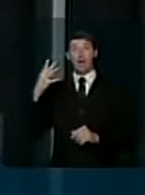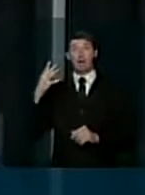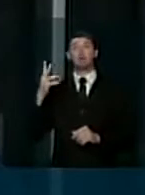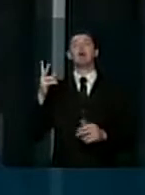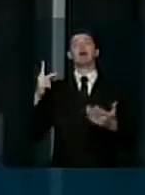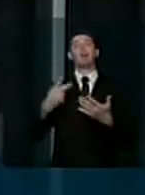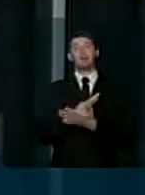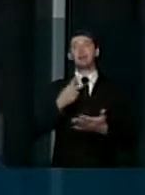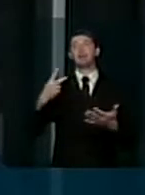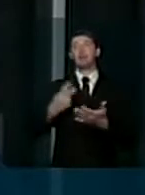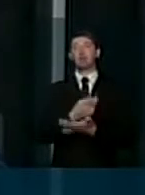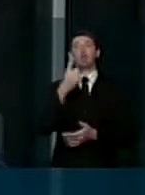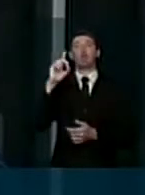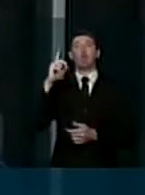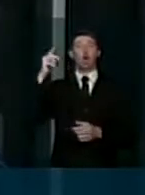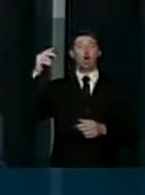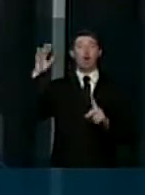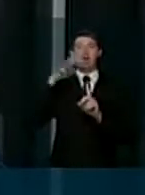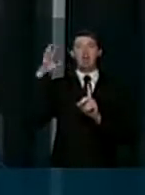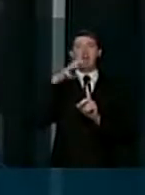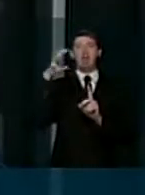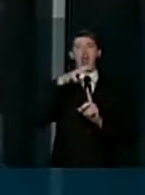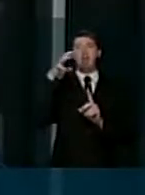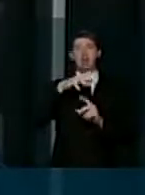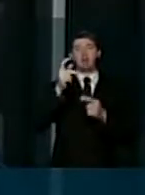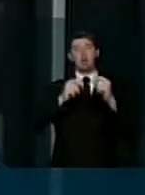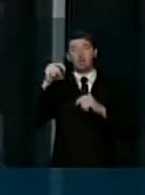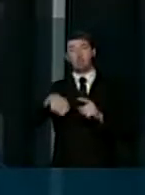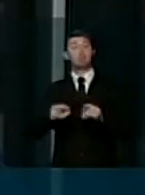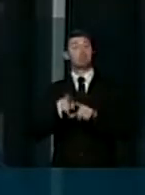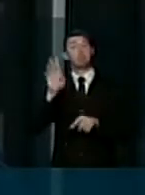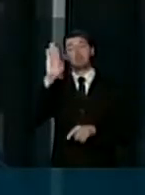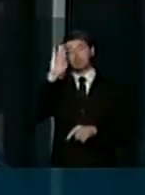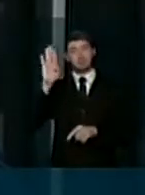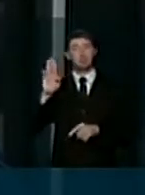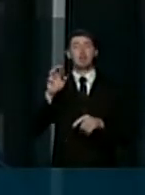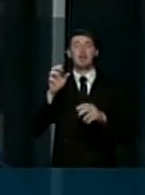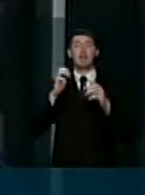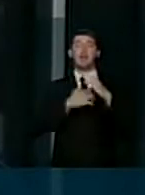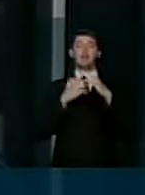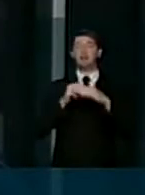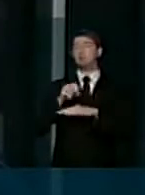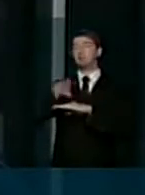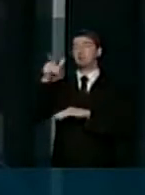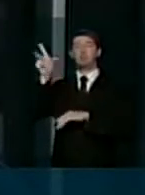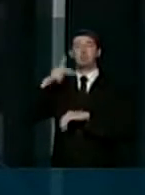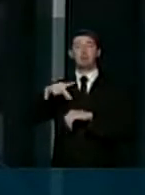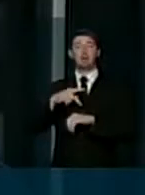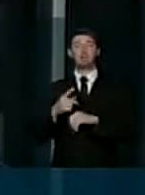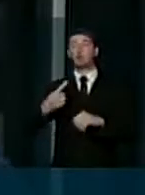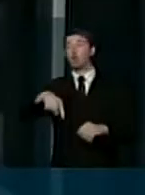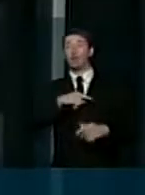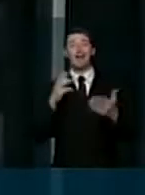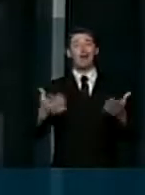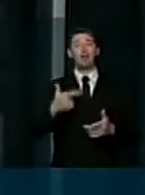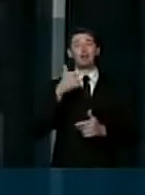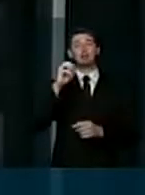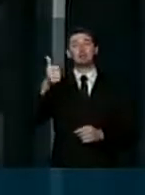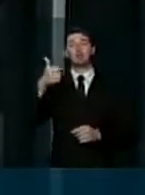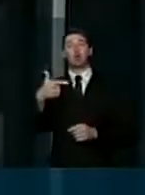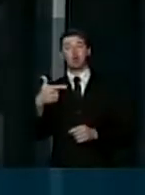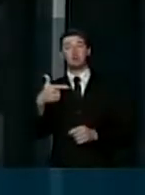com os efeitos do dólar na economia e principalmente nas empresas exportadoras. Nós estamos em